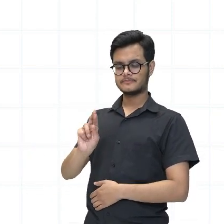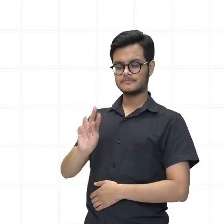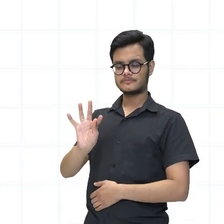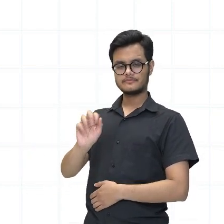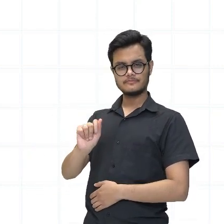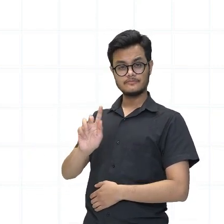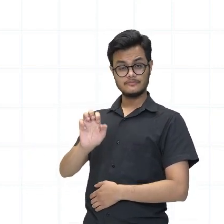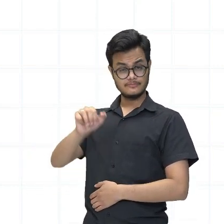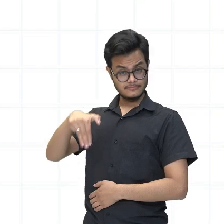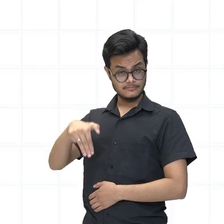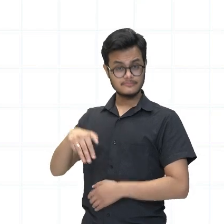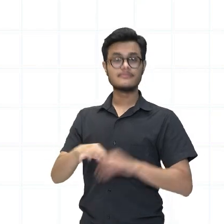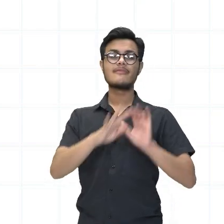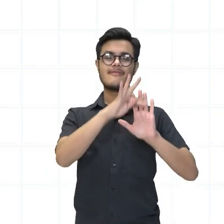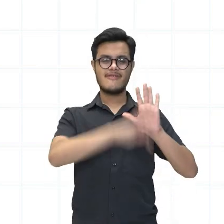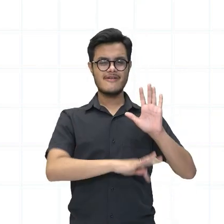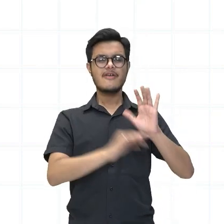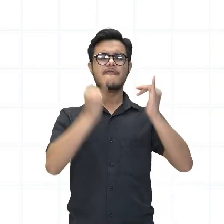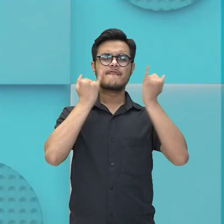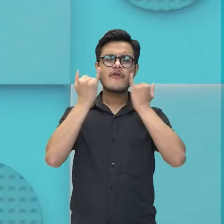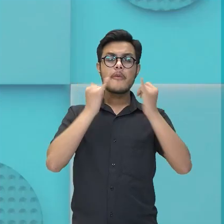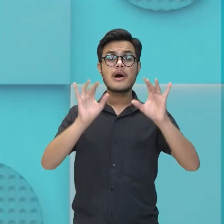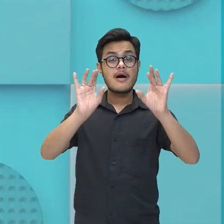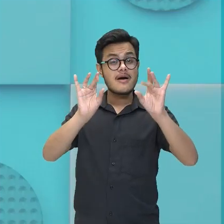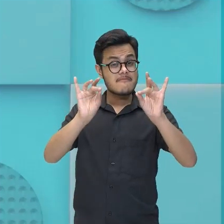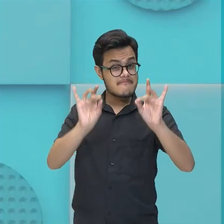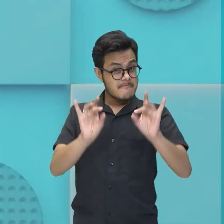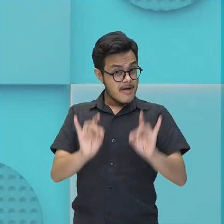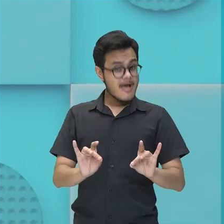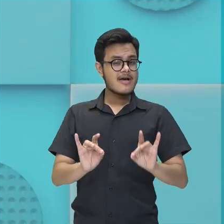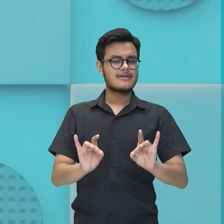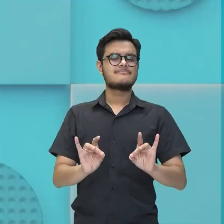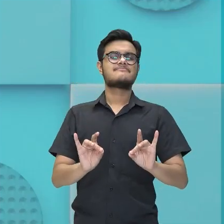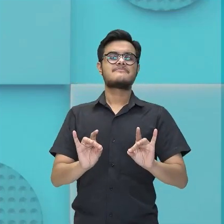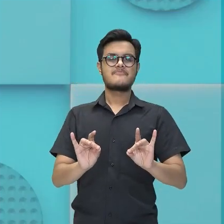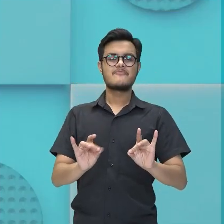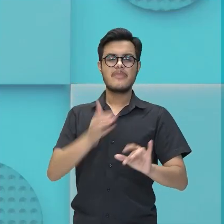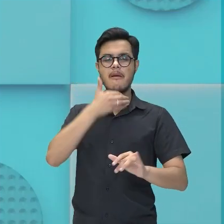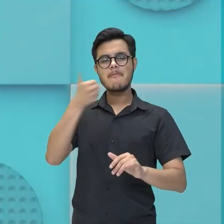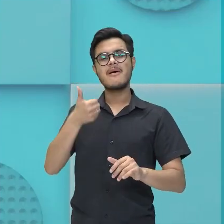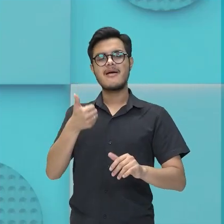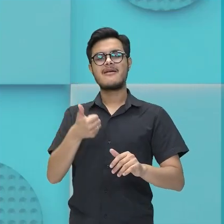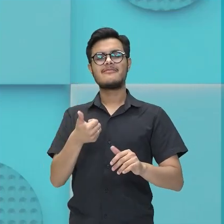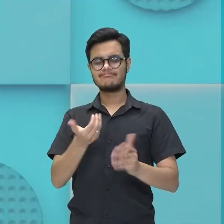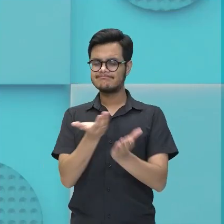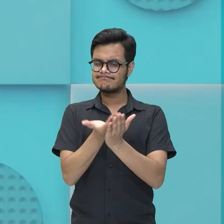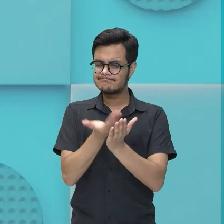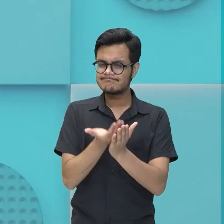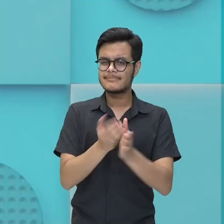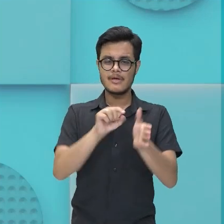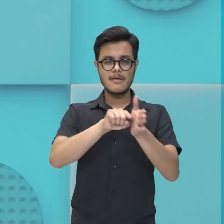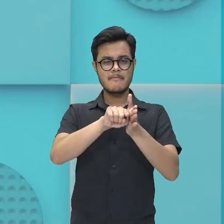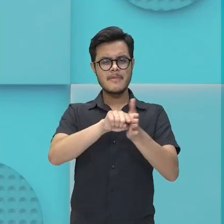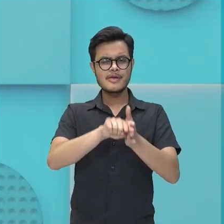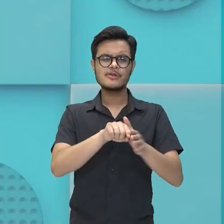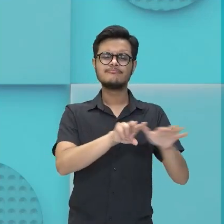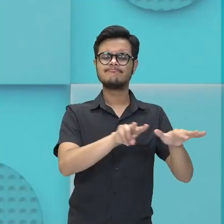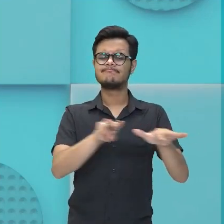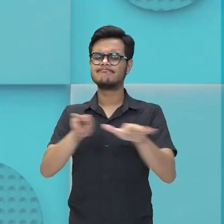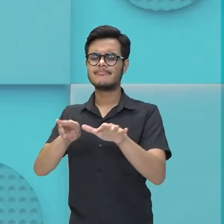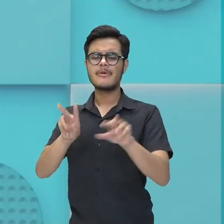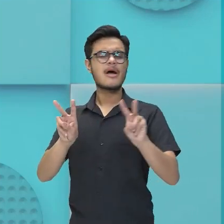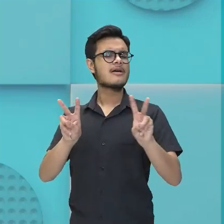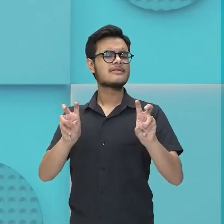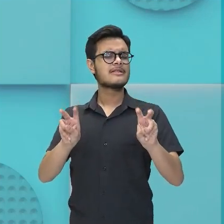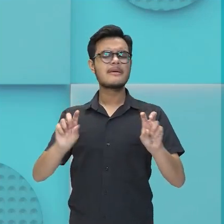vai trazer uma informação, vai trazer uma abordagem sobre um tema, sobre algum assunto da semana, algum